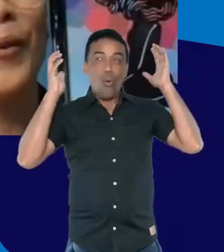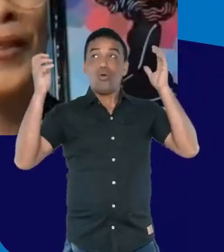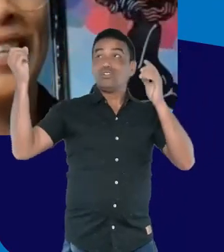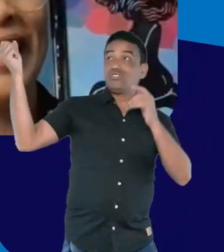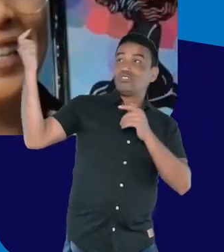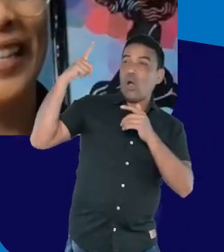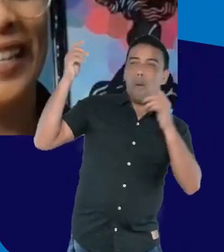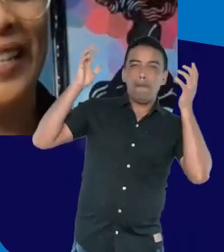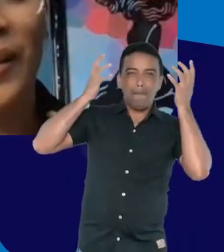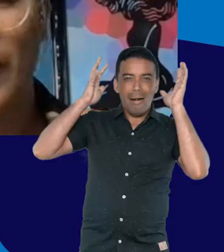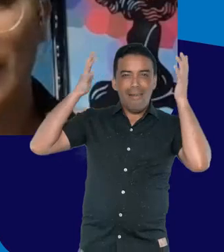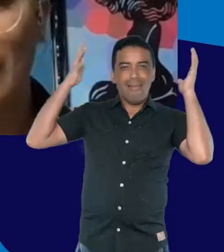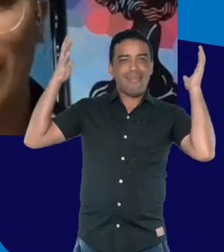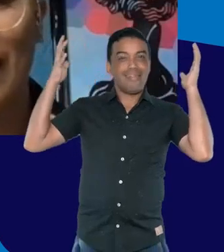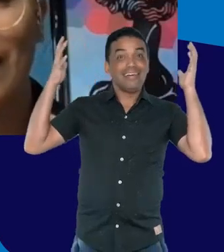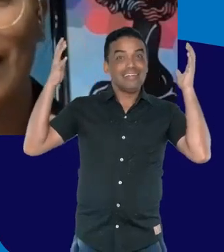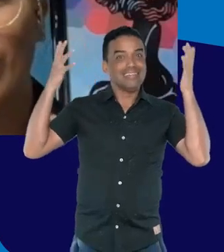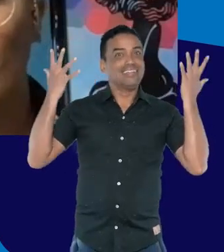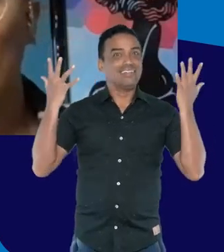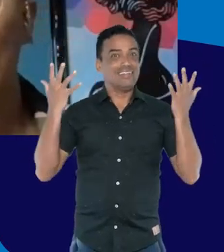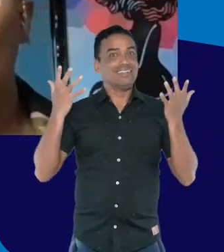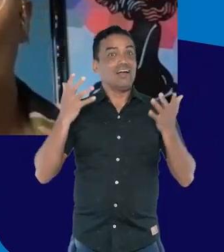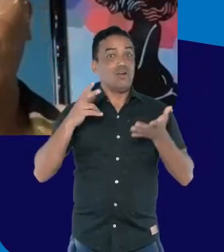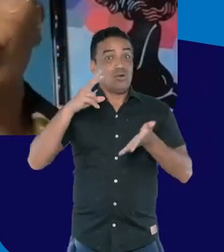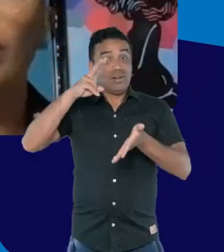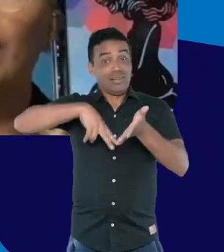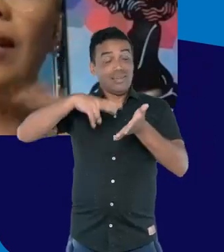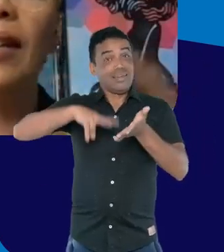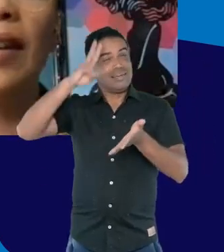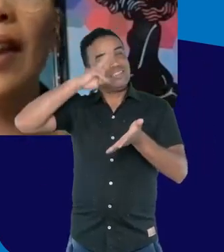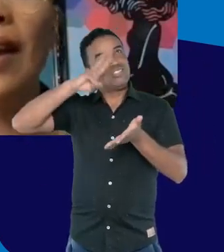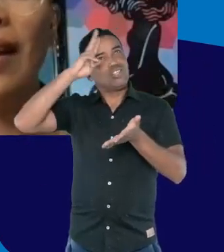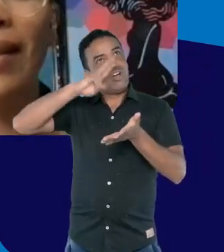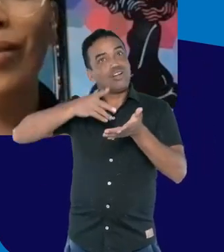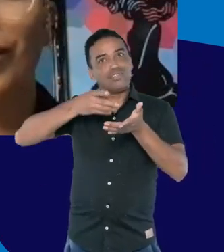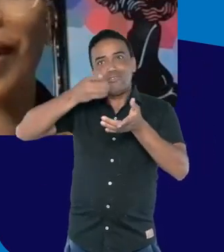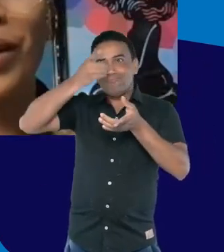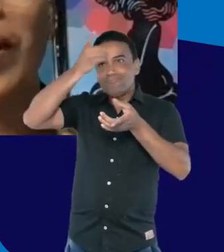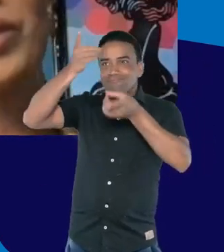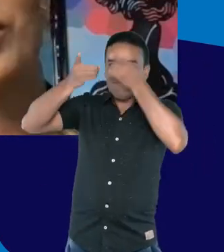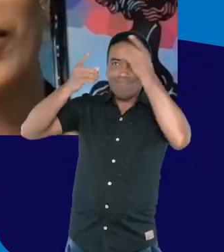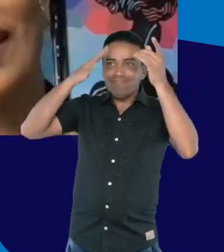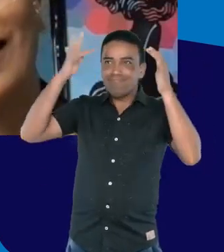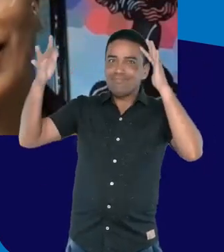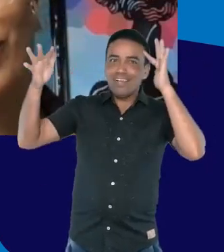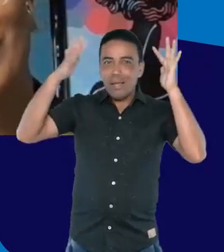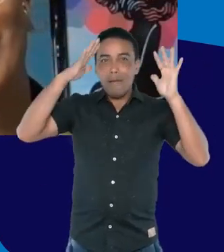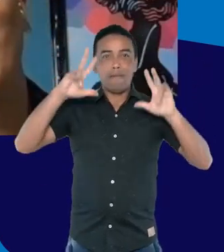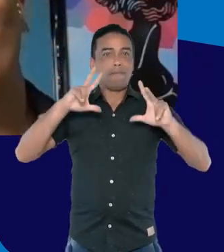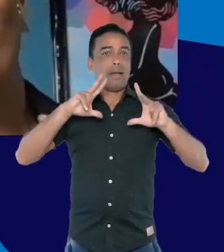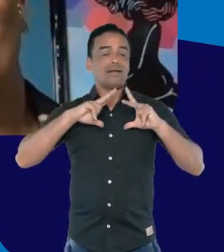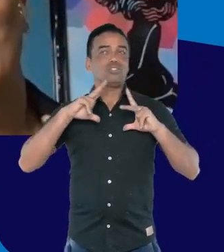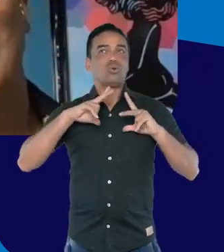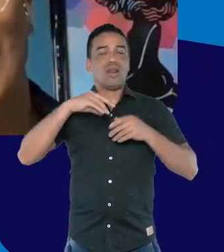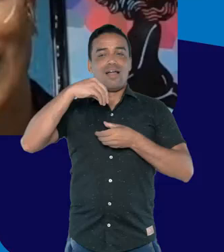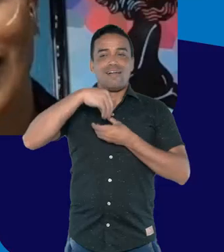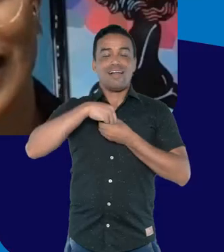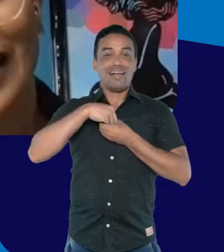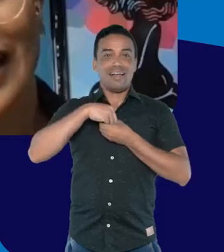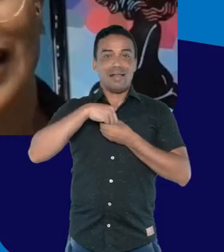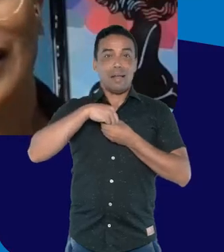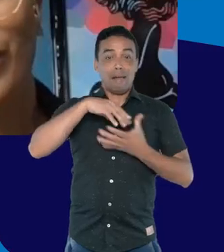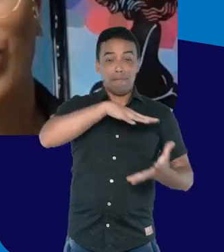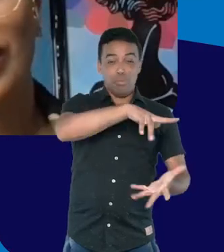do sol, e com aquelas histórias que eu construía um universo particular ali, o Fantástico Mundo de